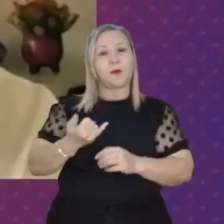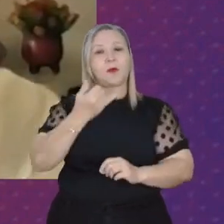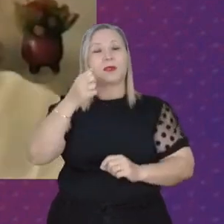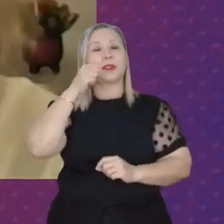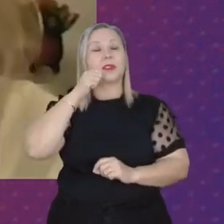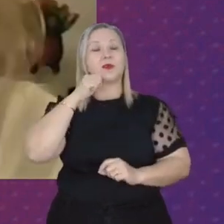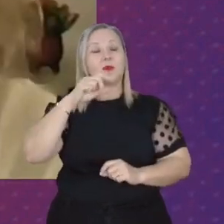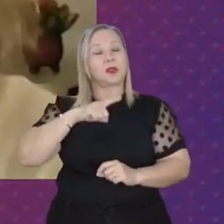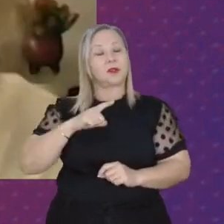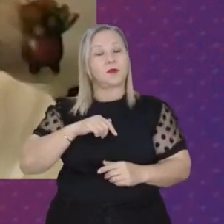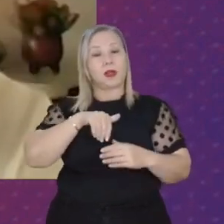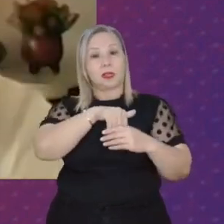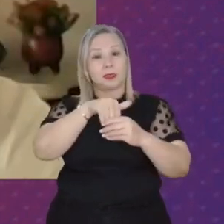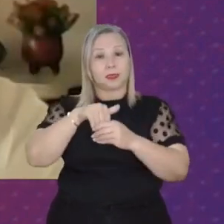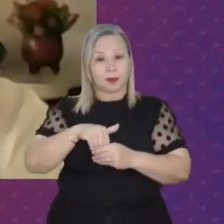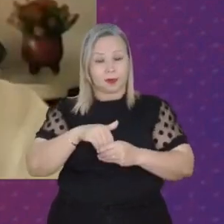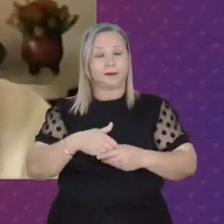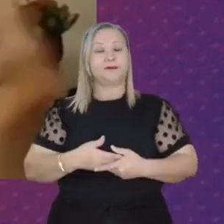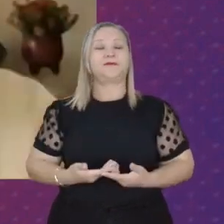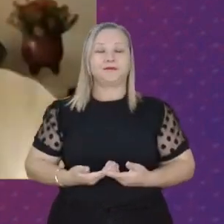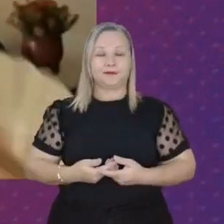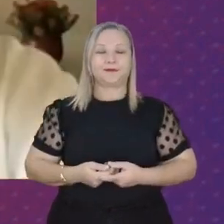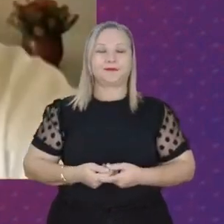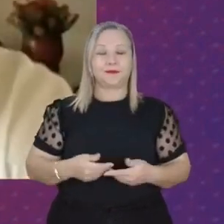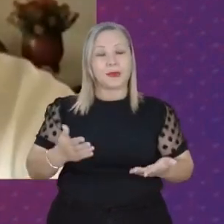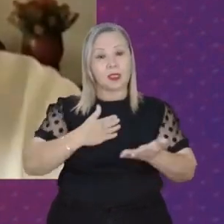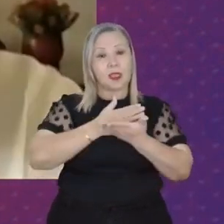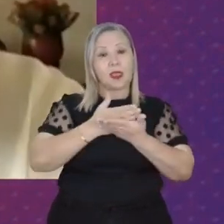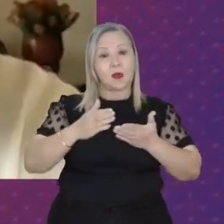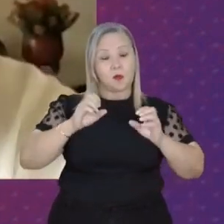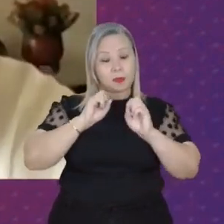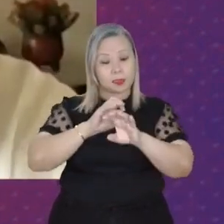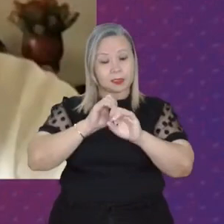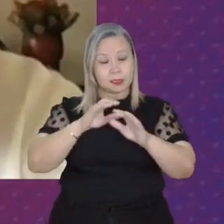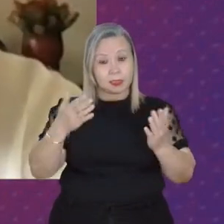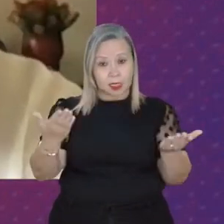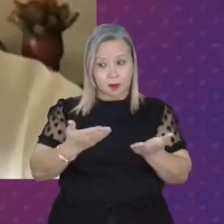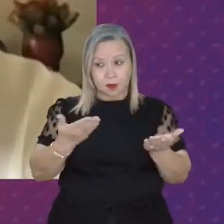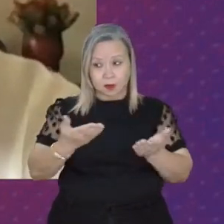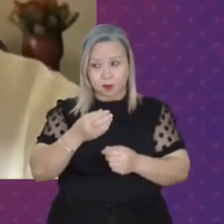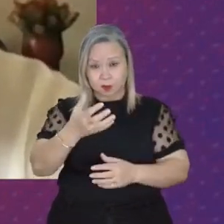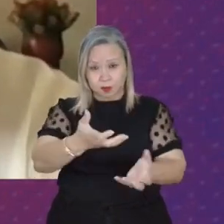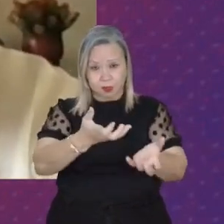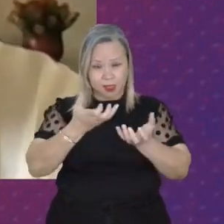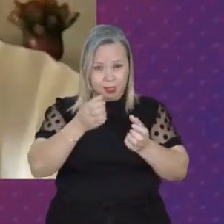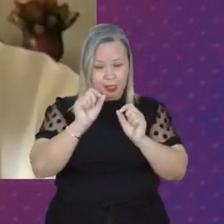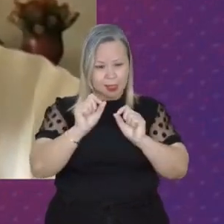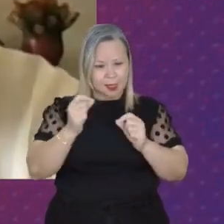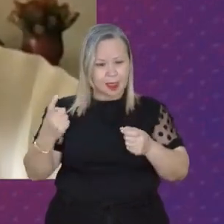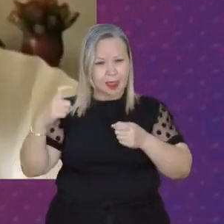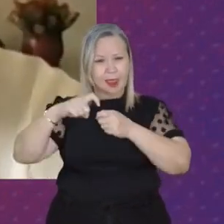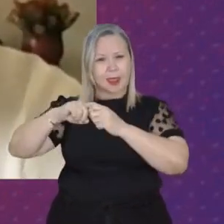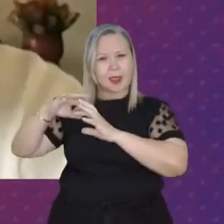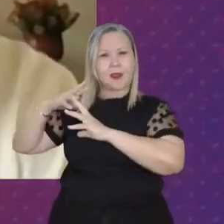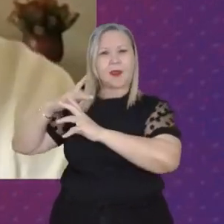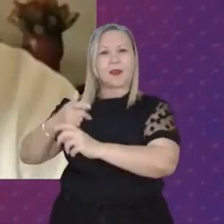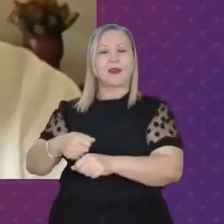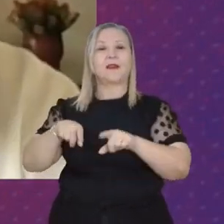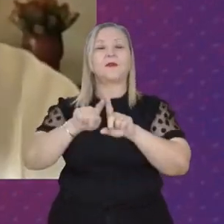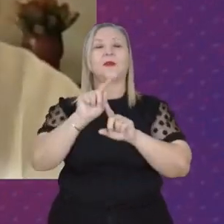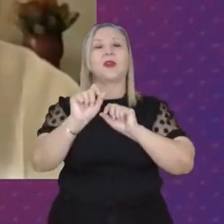tiveram nessas eleições. Começando a aula de hoje, eu quero recuperar também